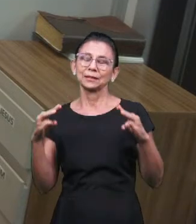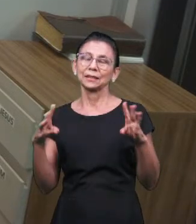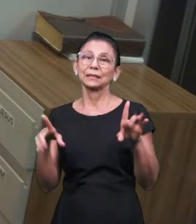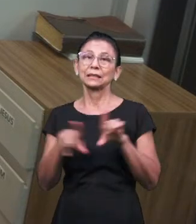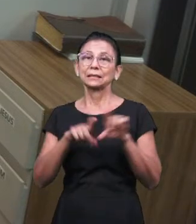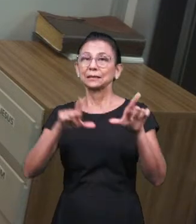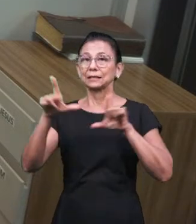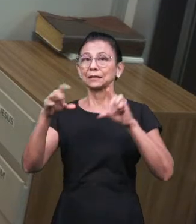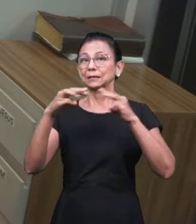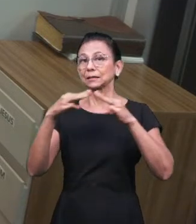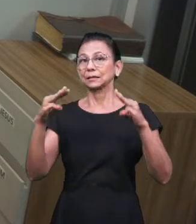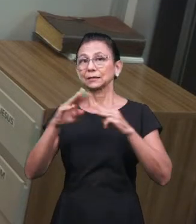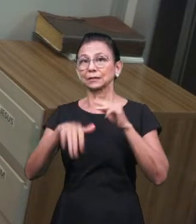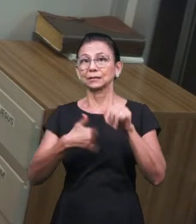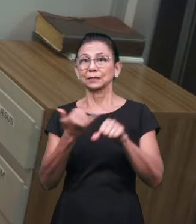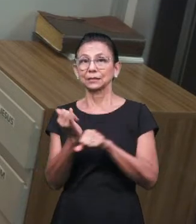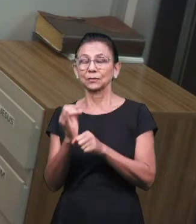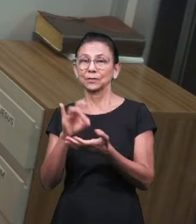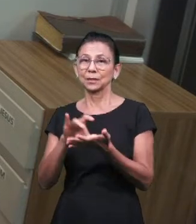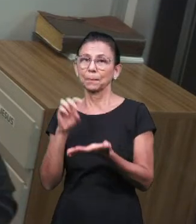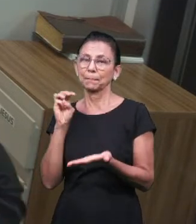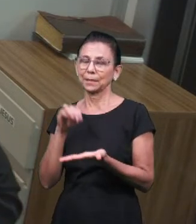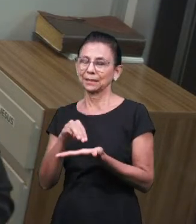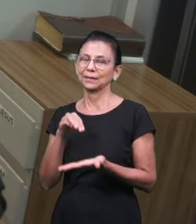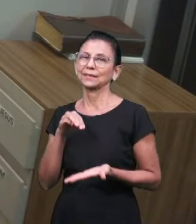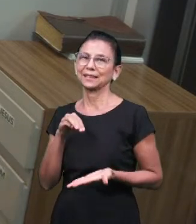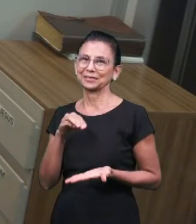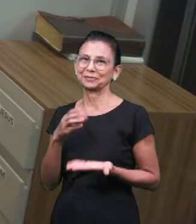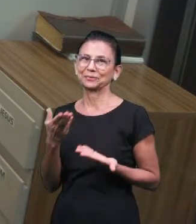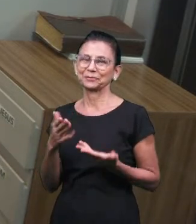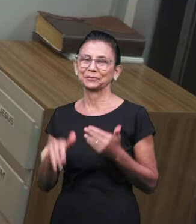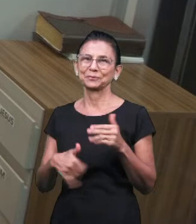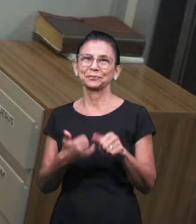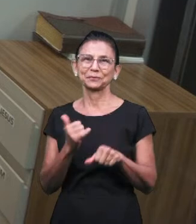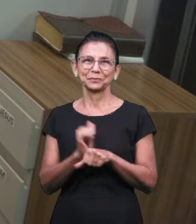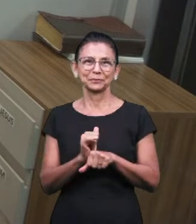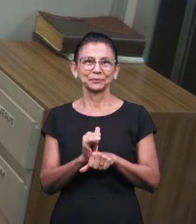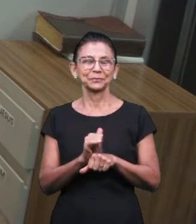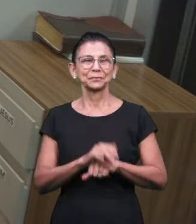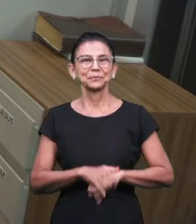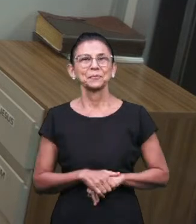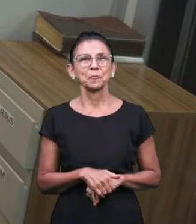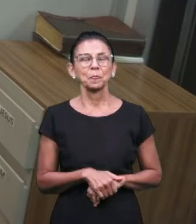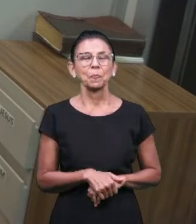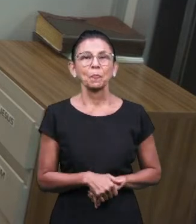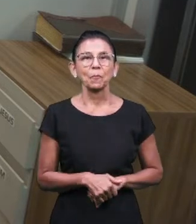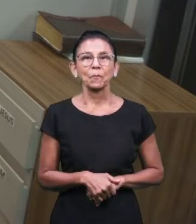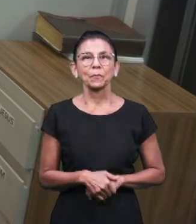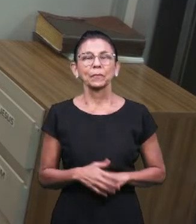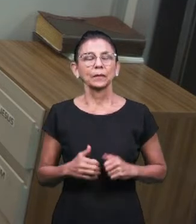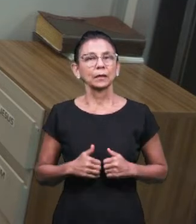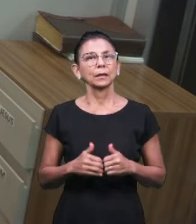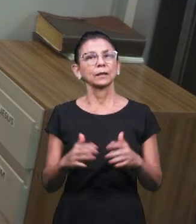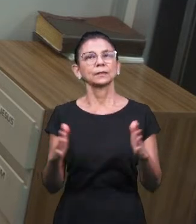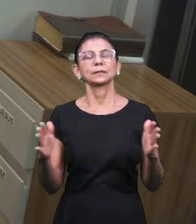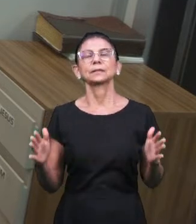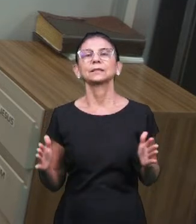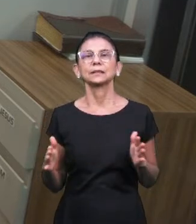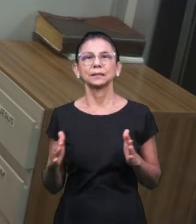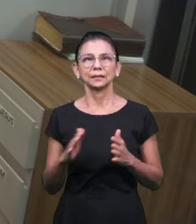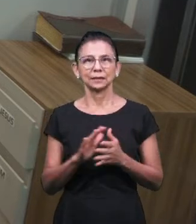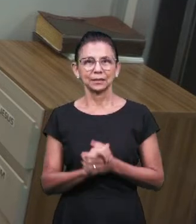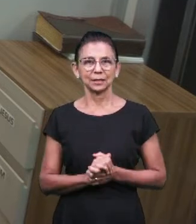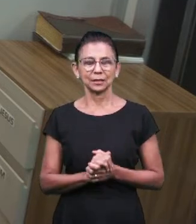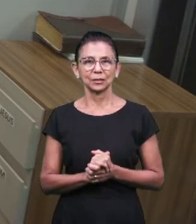da TV Manaim e do canal oficial da Igreja Cristã Maranata no YouTube. Estamos dando início a mais uma edição do